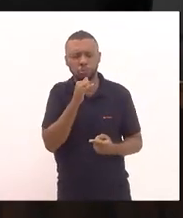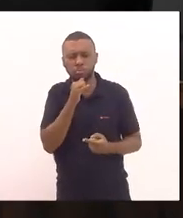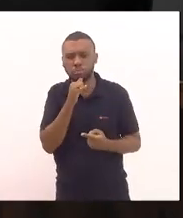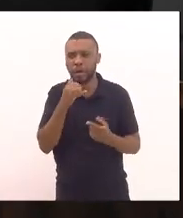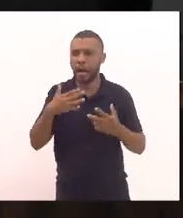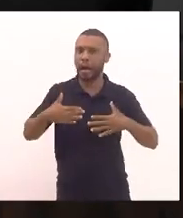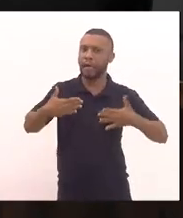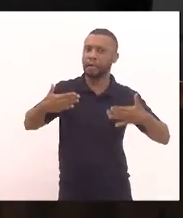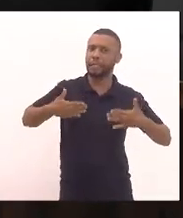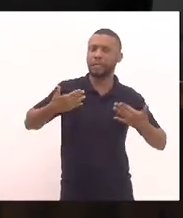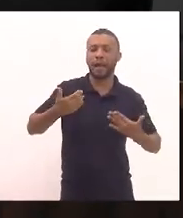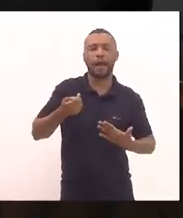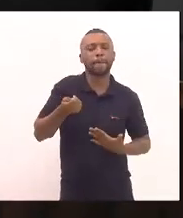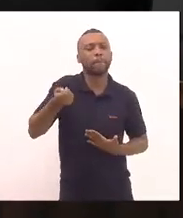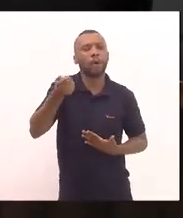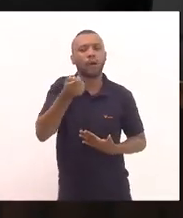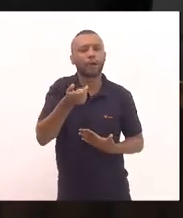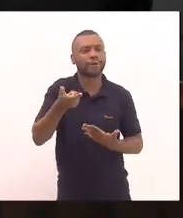pouca.